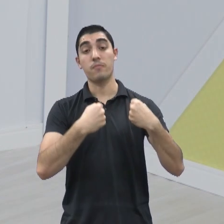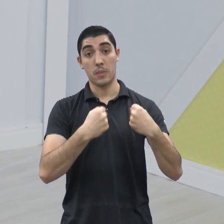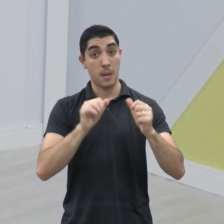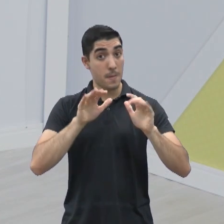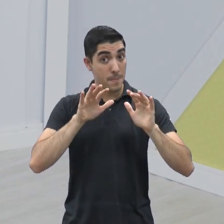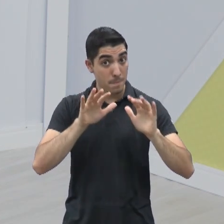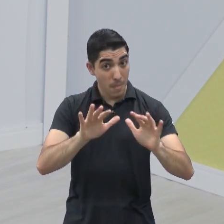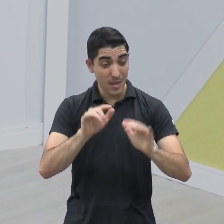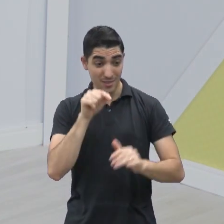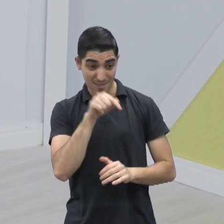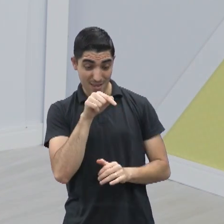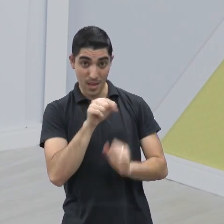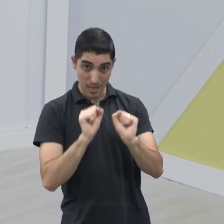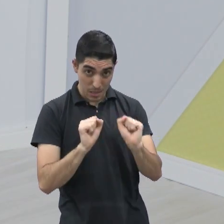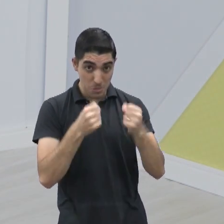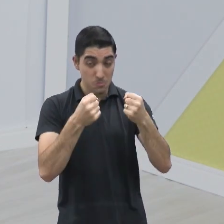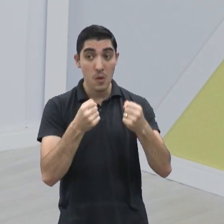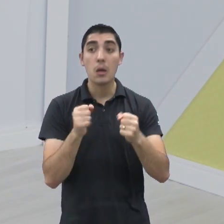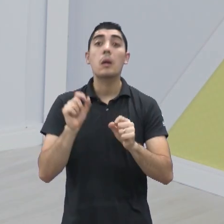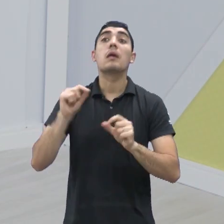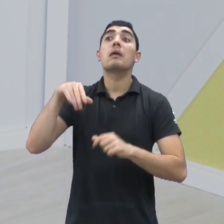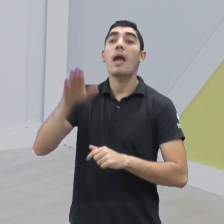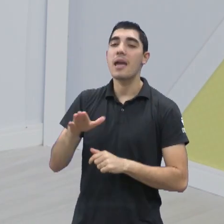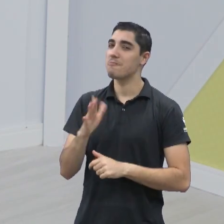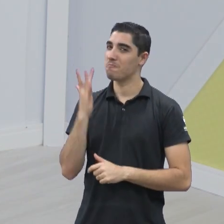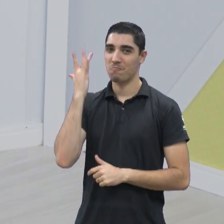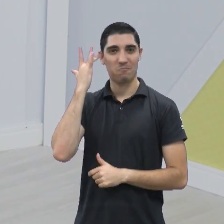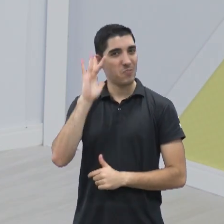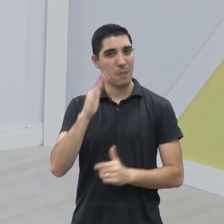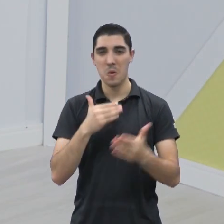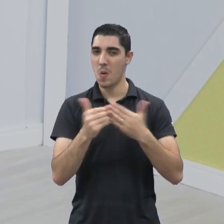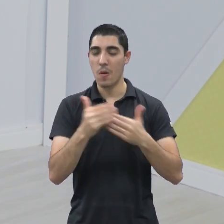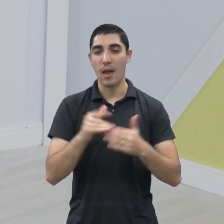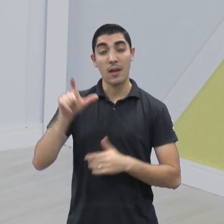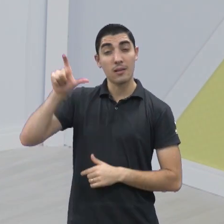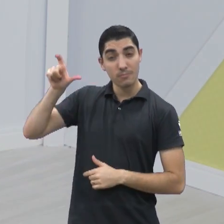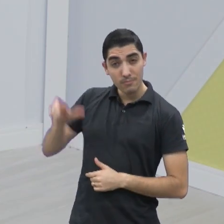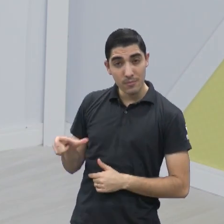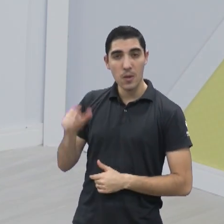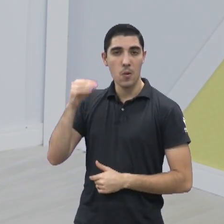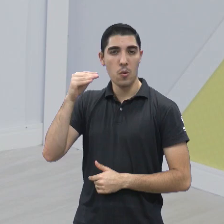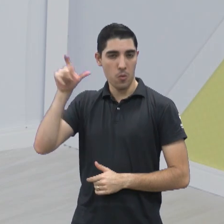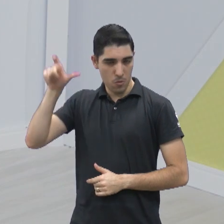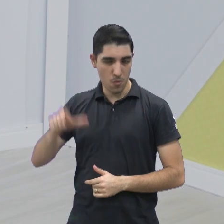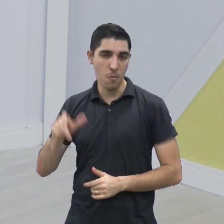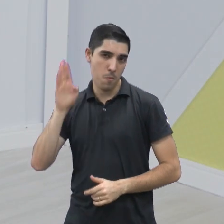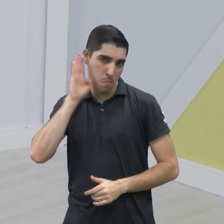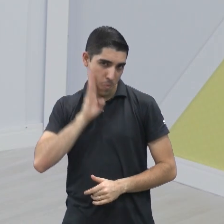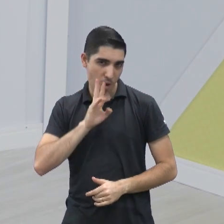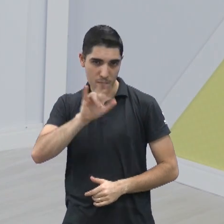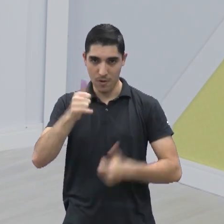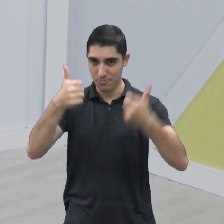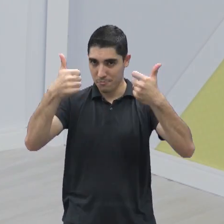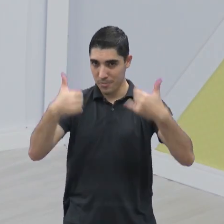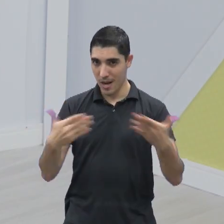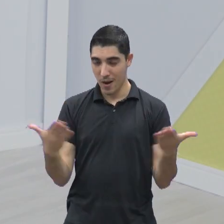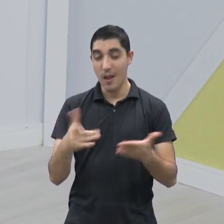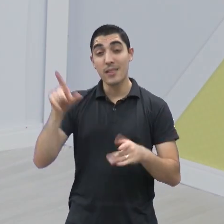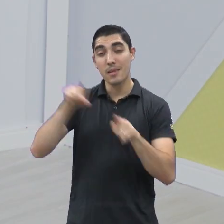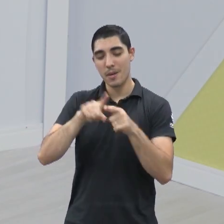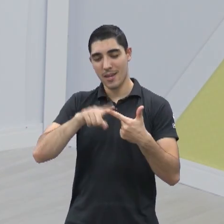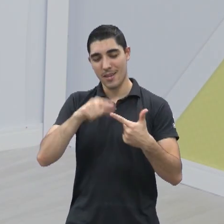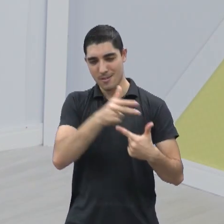pode ser qualquer time. Quem vai te contar essa história é o nosso repórter, o Paulo Ricardo. As imagens são do príncipe